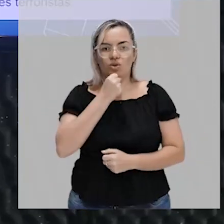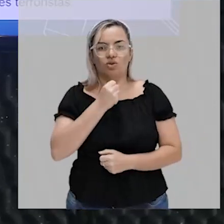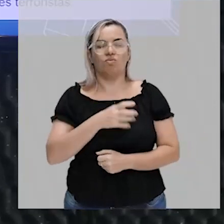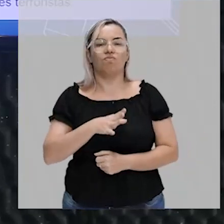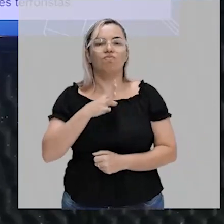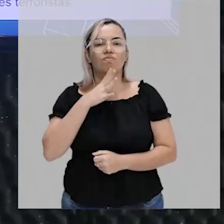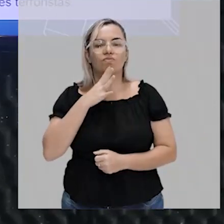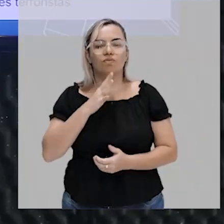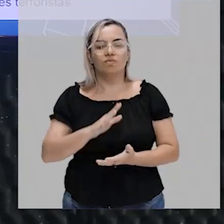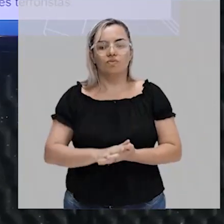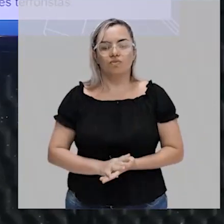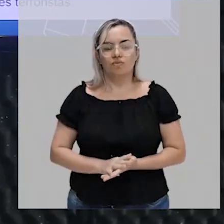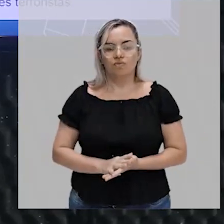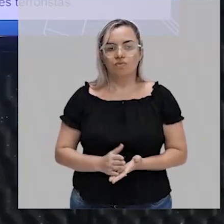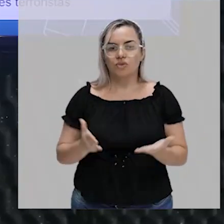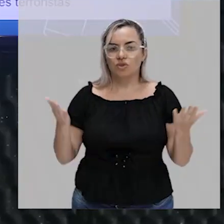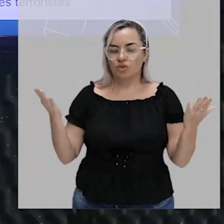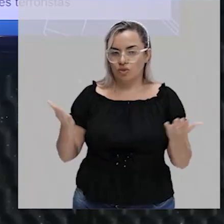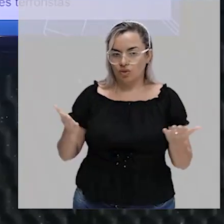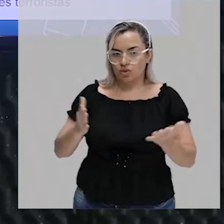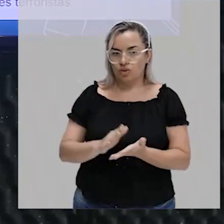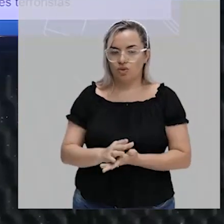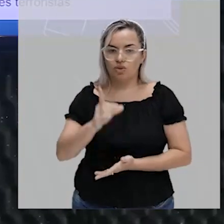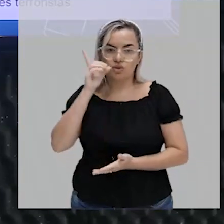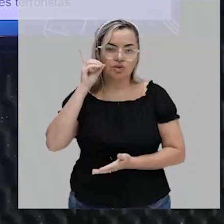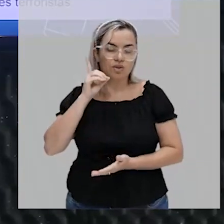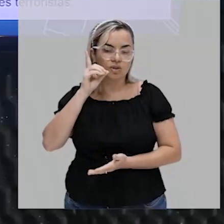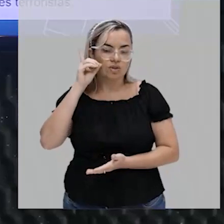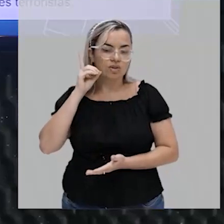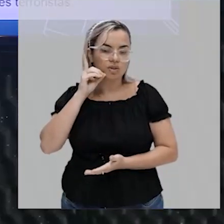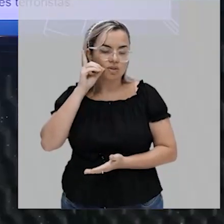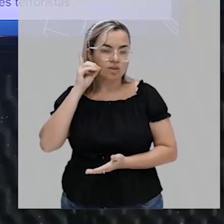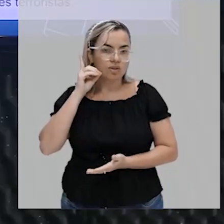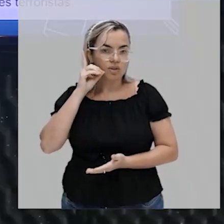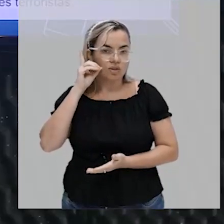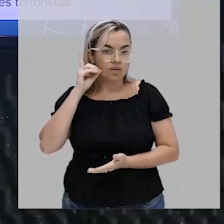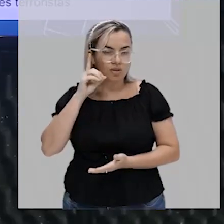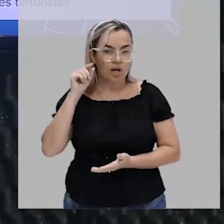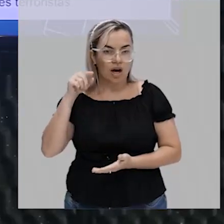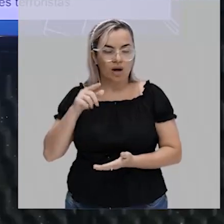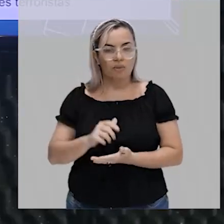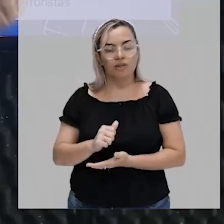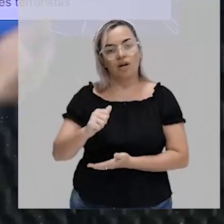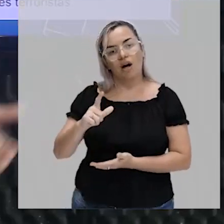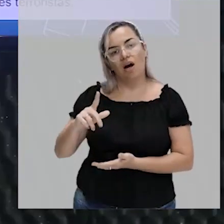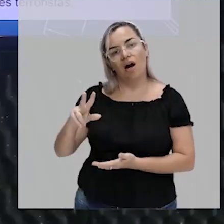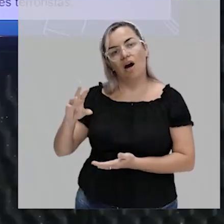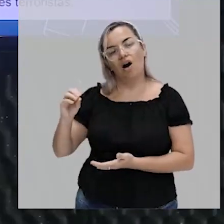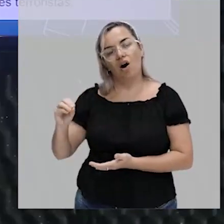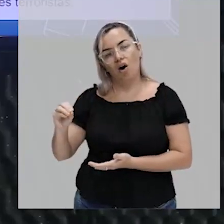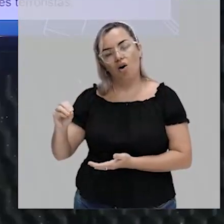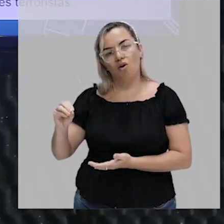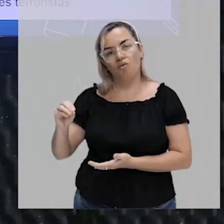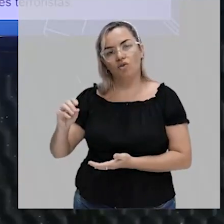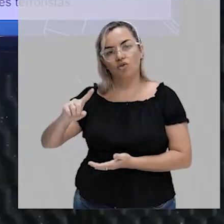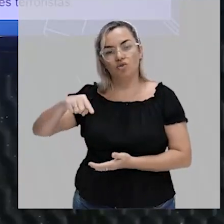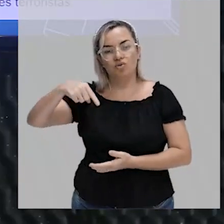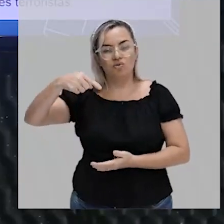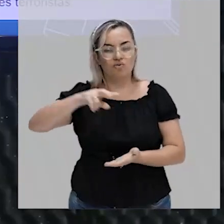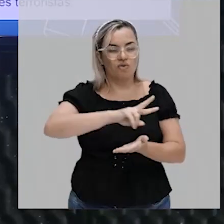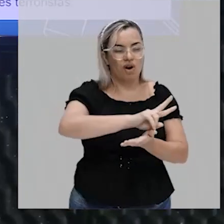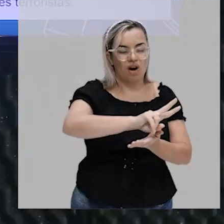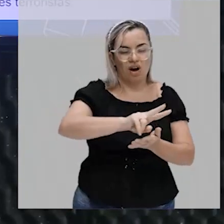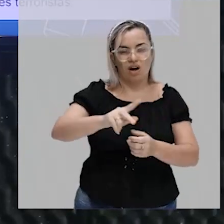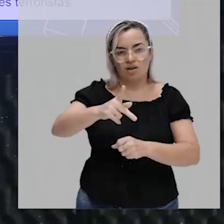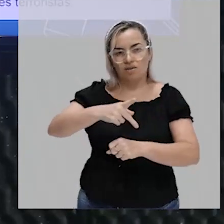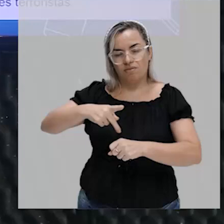principal alvo do terrorismo no mundo. Ele e os seus aliados. A gente vai perceber, principalmente depois de 2001, né, os Estados Unidos sofrendo um ataque,